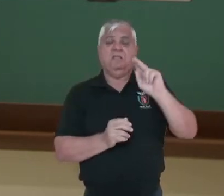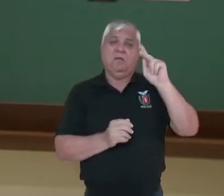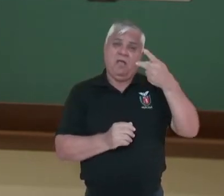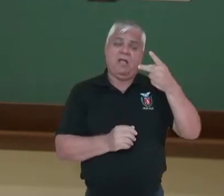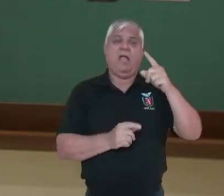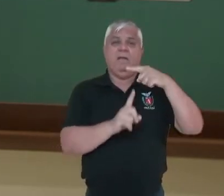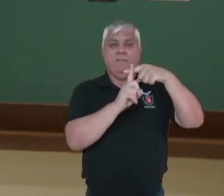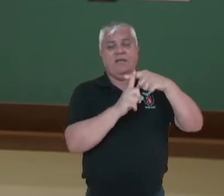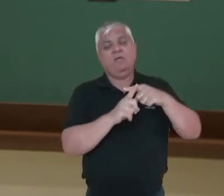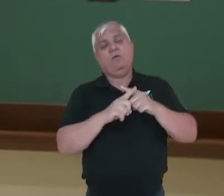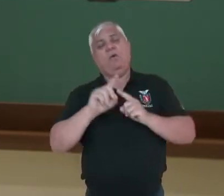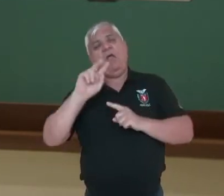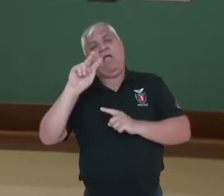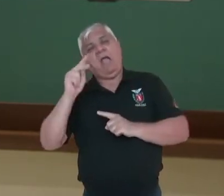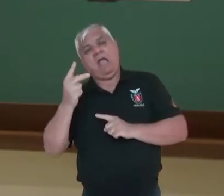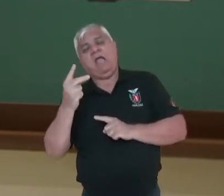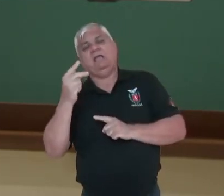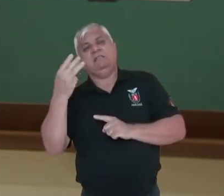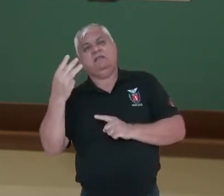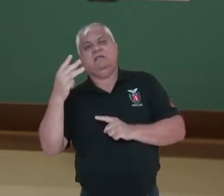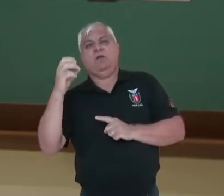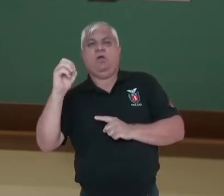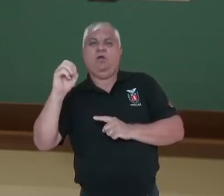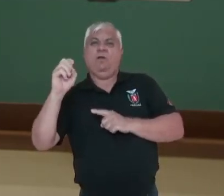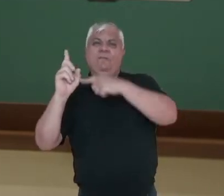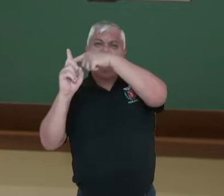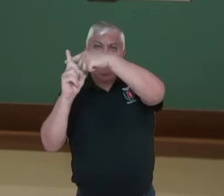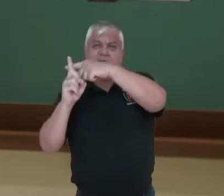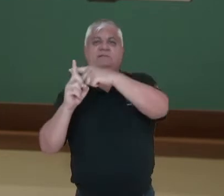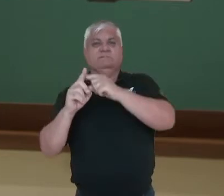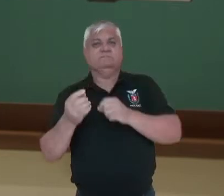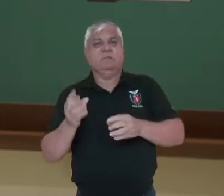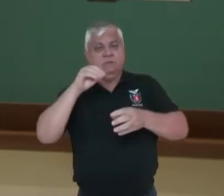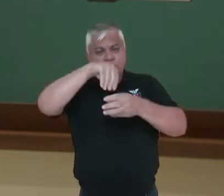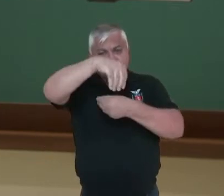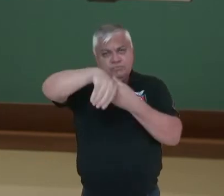são todos os hidrogênios ionizáveis que estão na molécula.